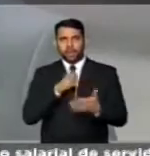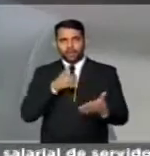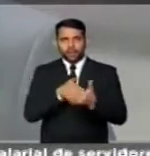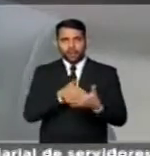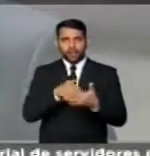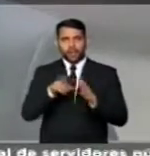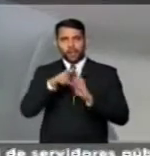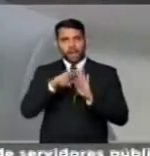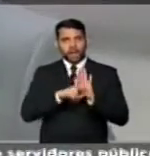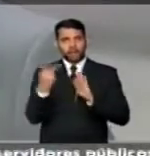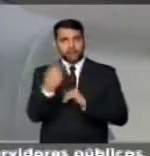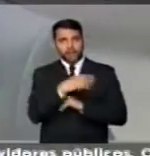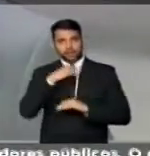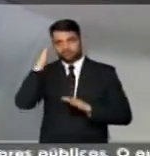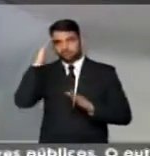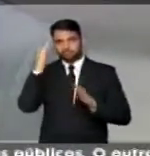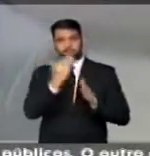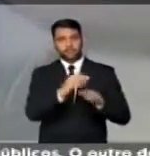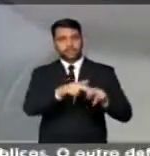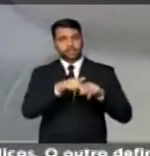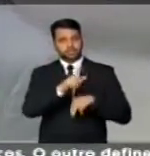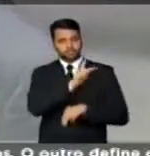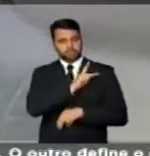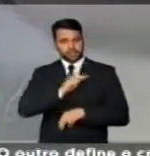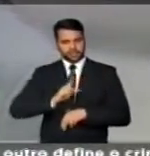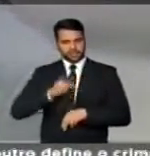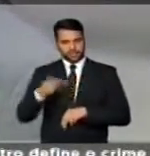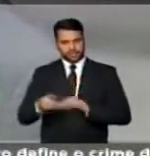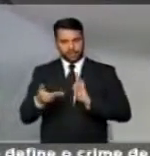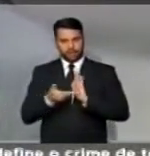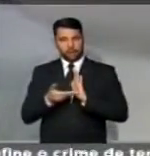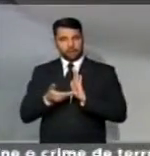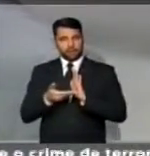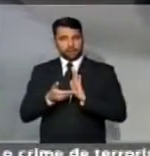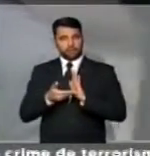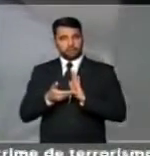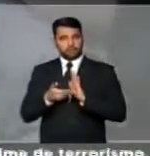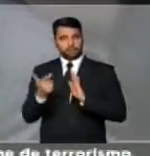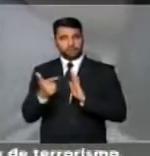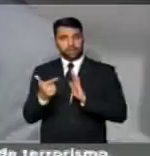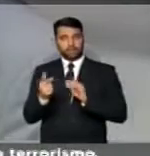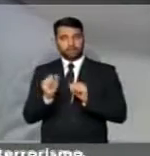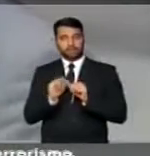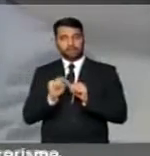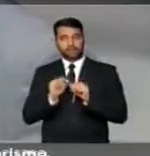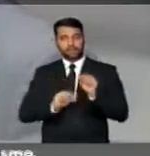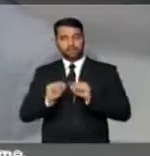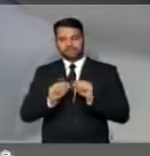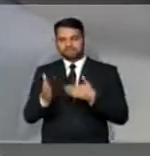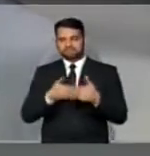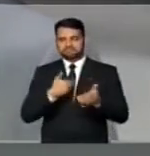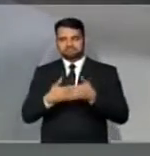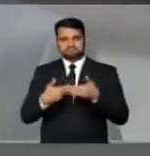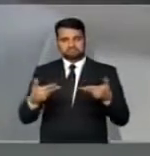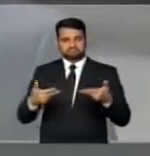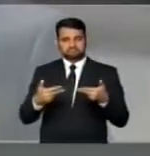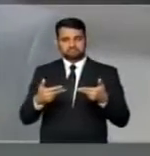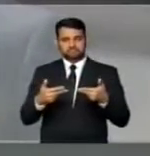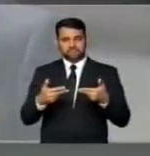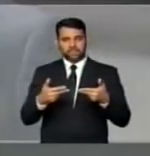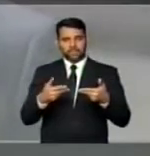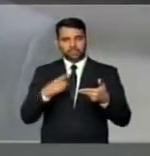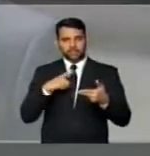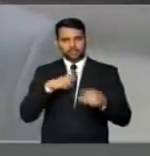no exercício do cargo de presidente da Câmara dos Deputados para fazer o que seja necessário